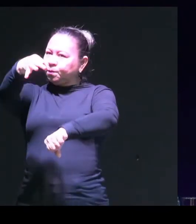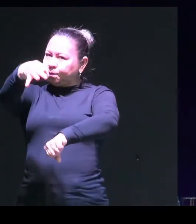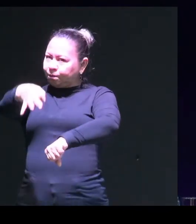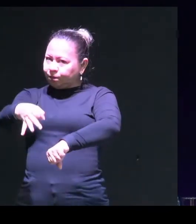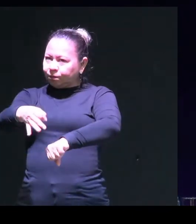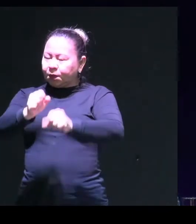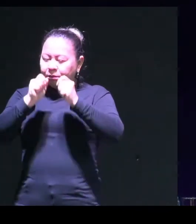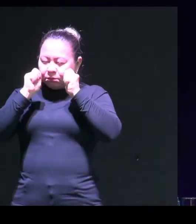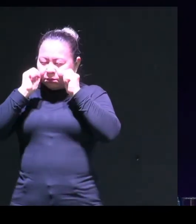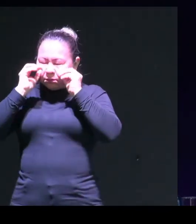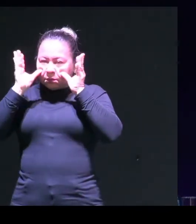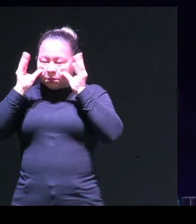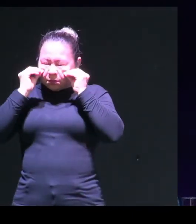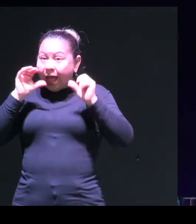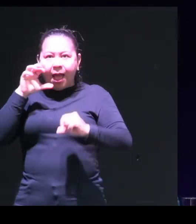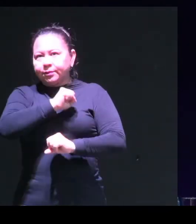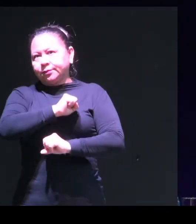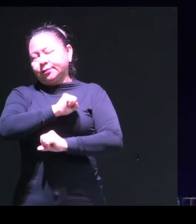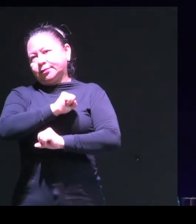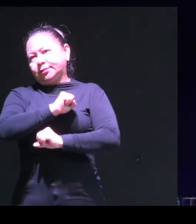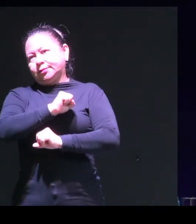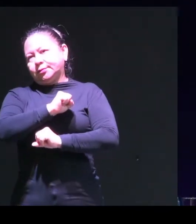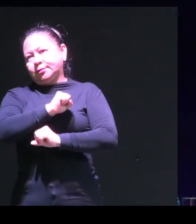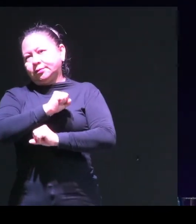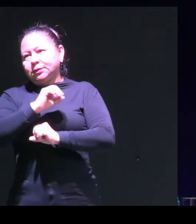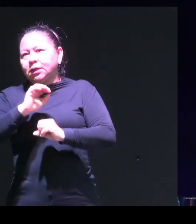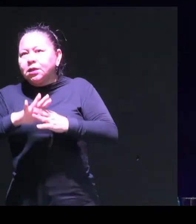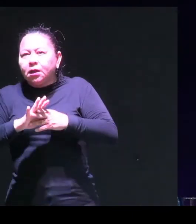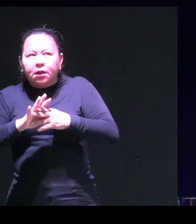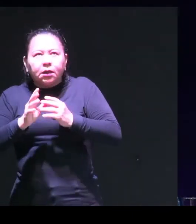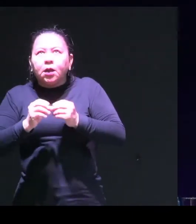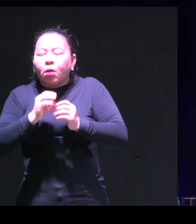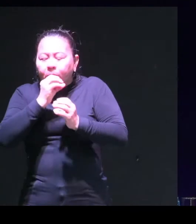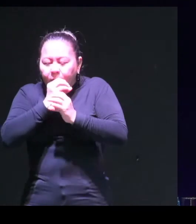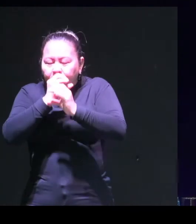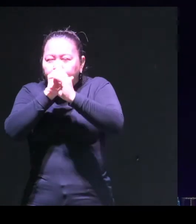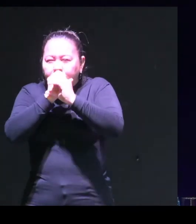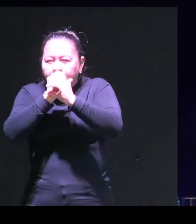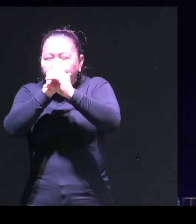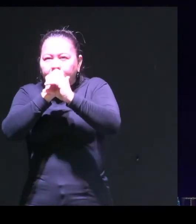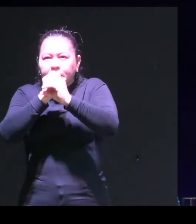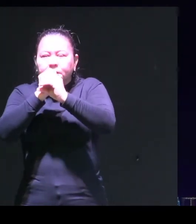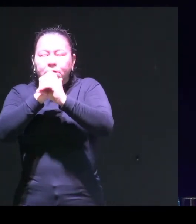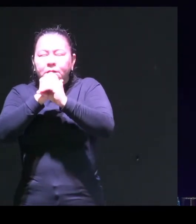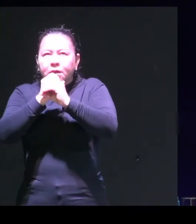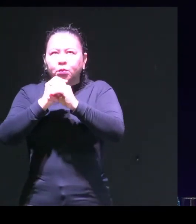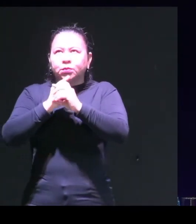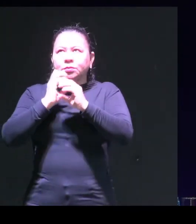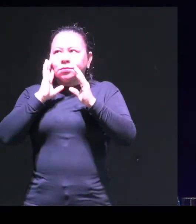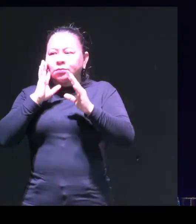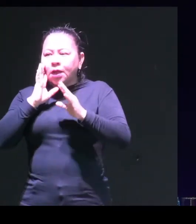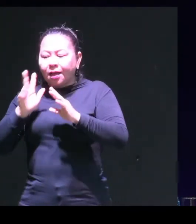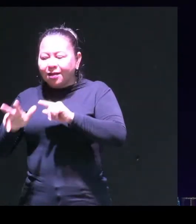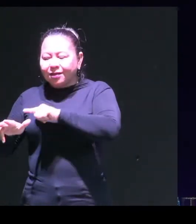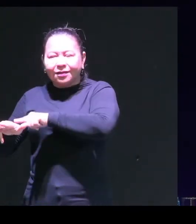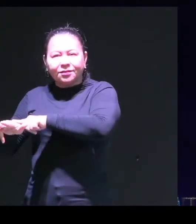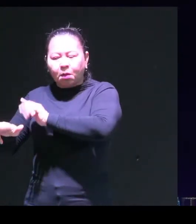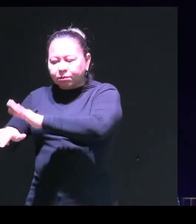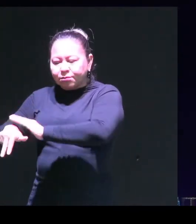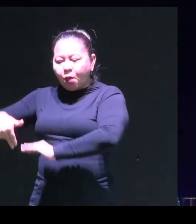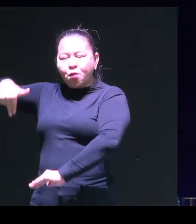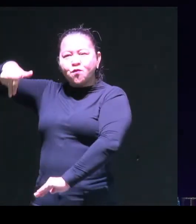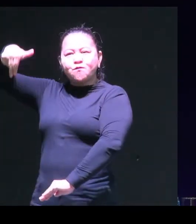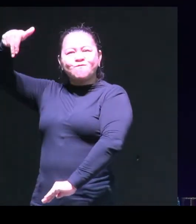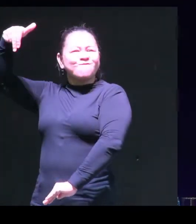num abrir e fechar de olhos, ao ressoar da última trombeta. A trombeta soará, os mortos